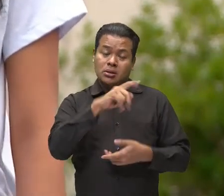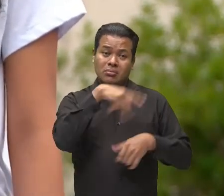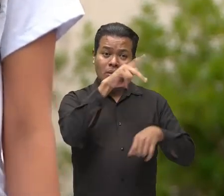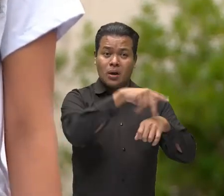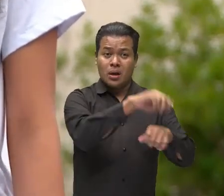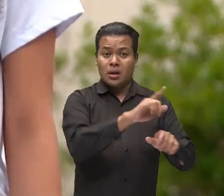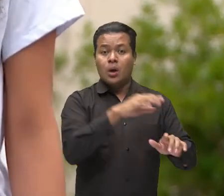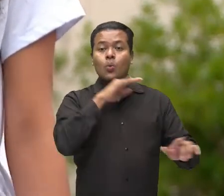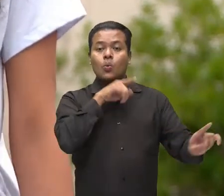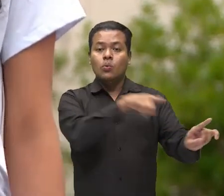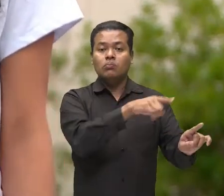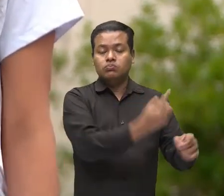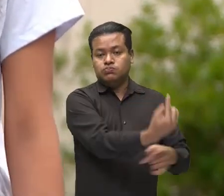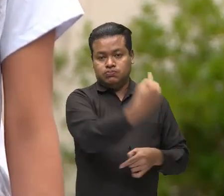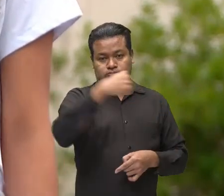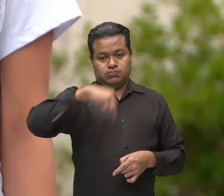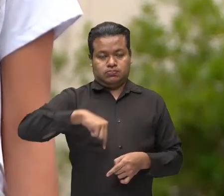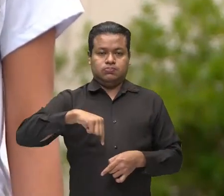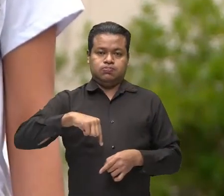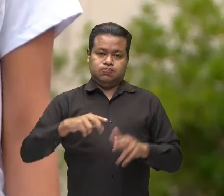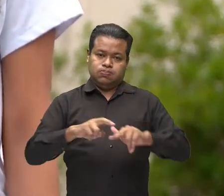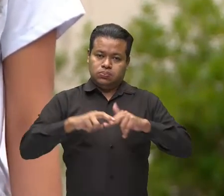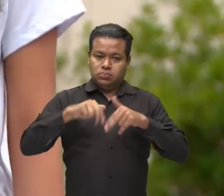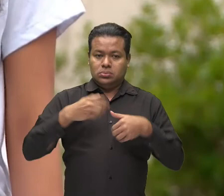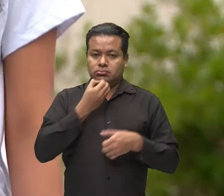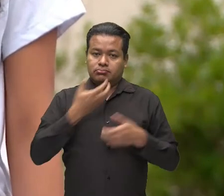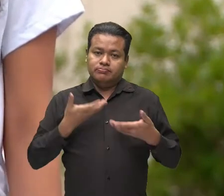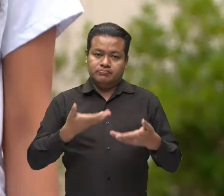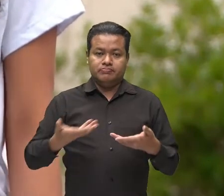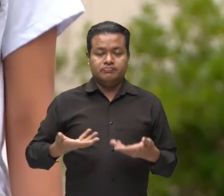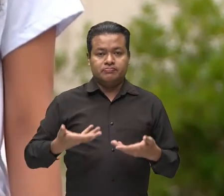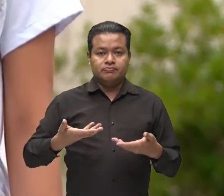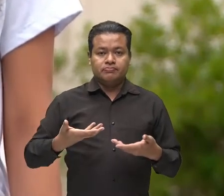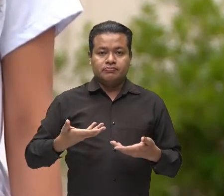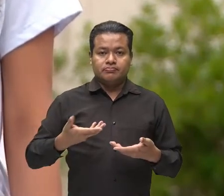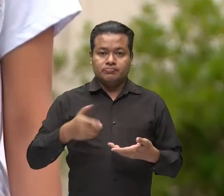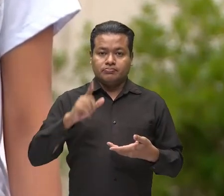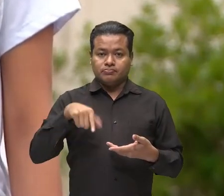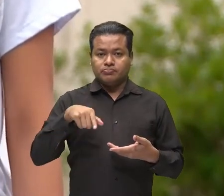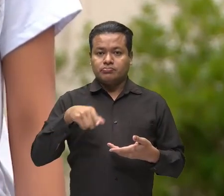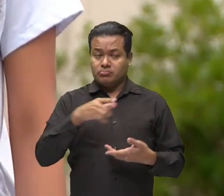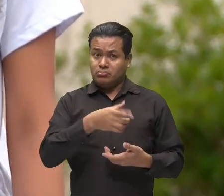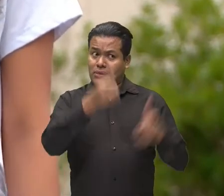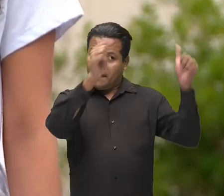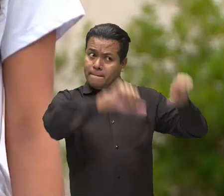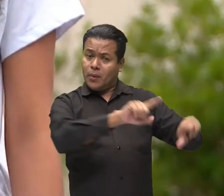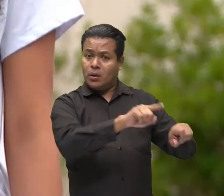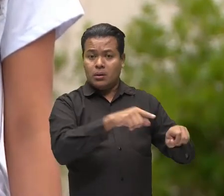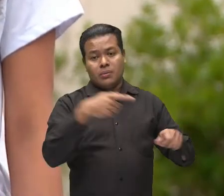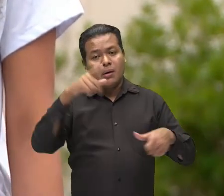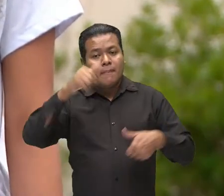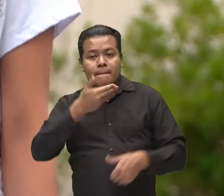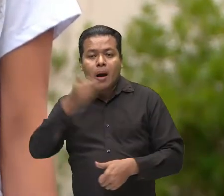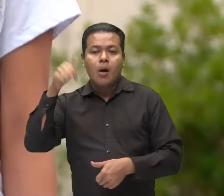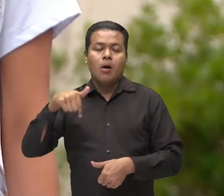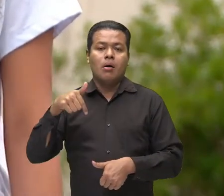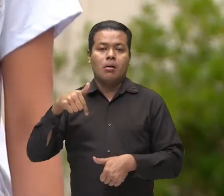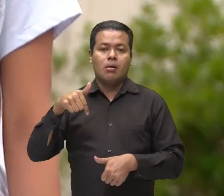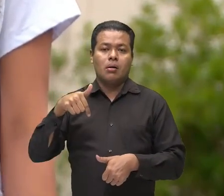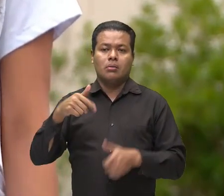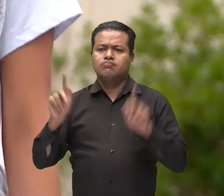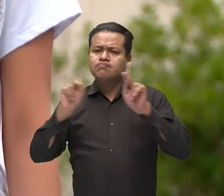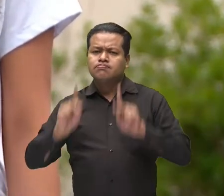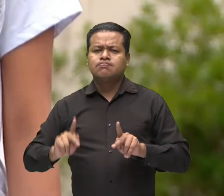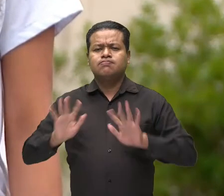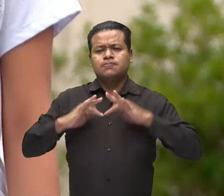é porque eles, com certeza algo de ruim está acontecendo lá. E para eles saírem deve ser algo bem ruim mesmo, para procurar uma vida melhor, tá? Ficar em paz com